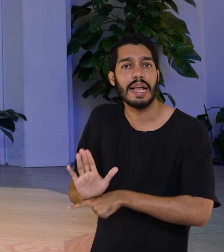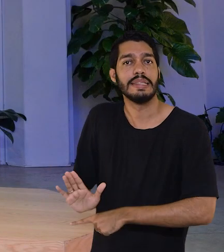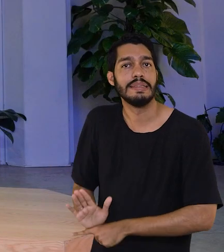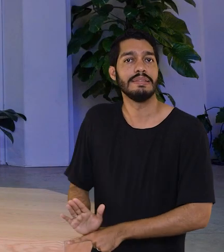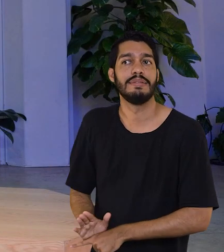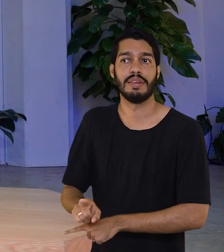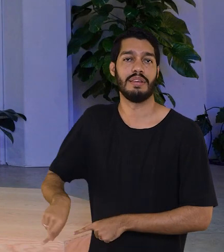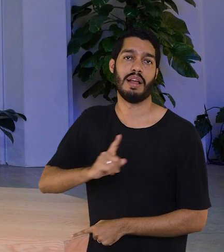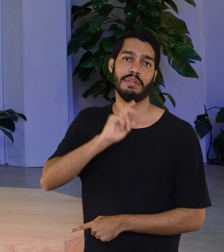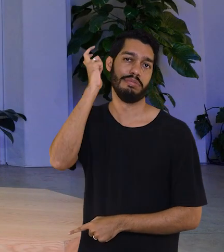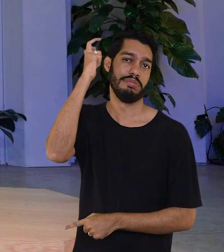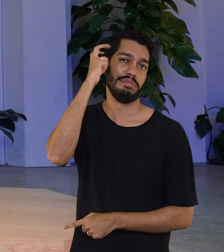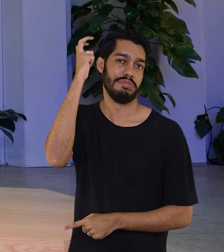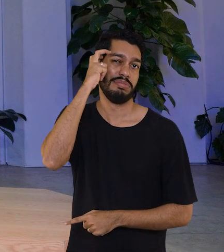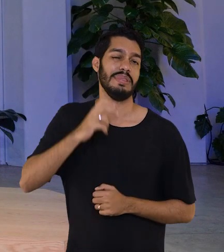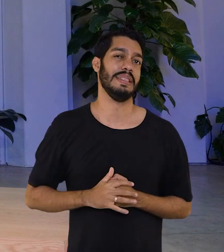pessoas surreais, assim, surreais.